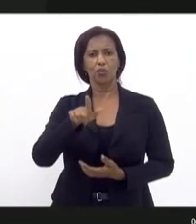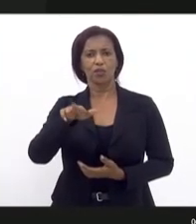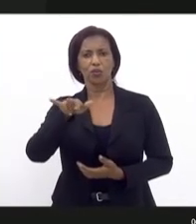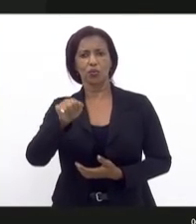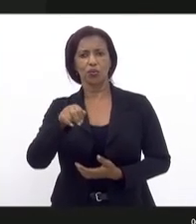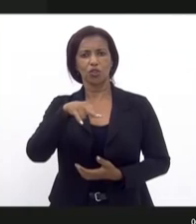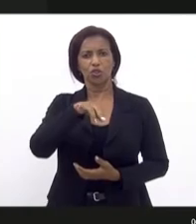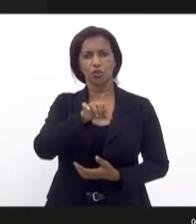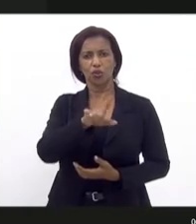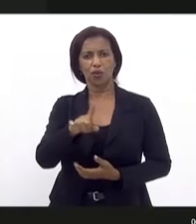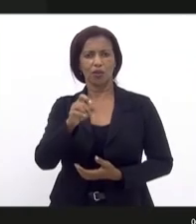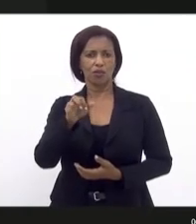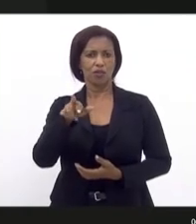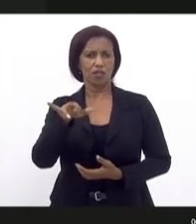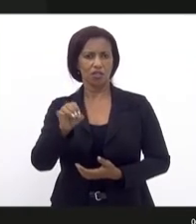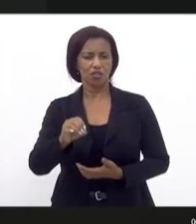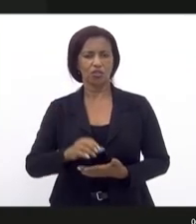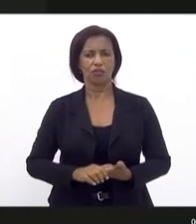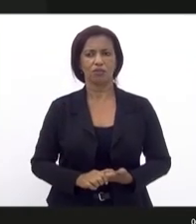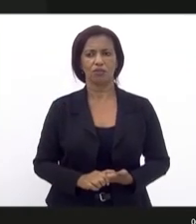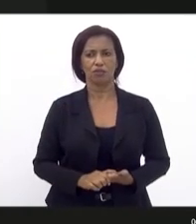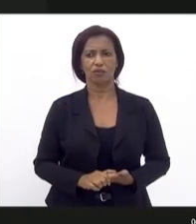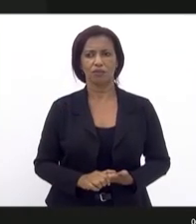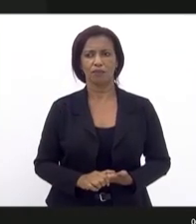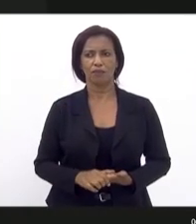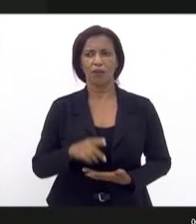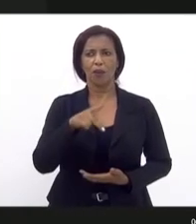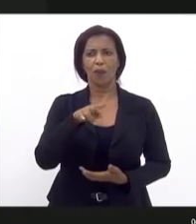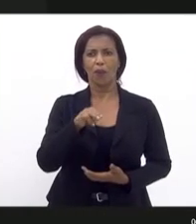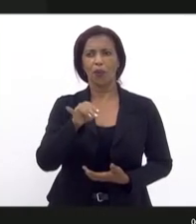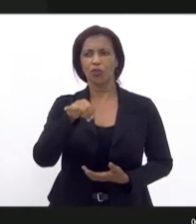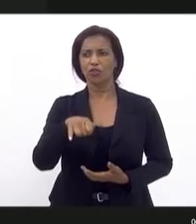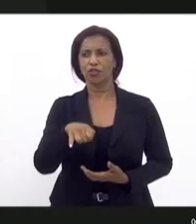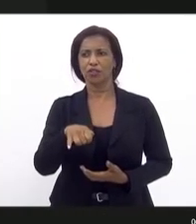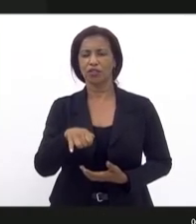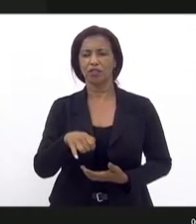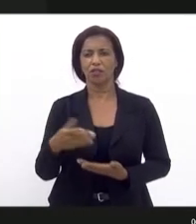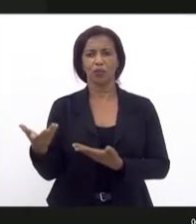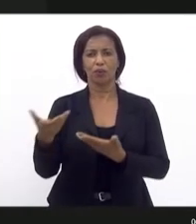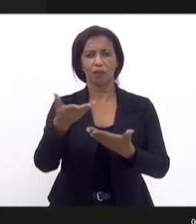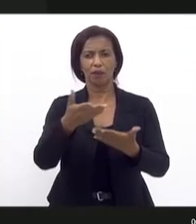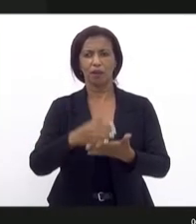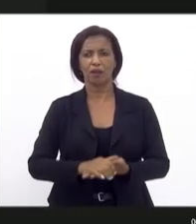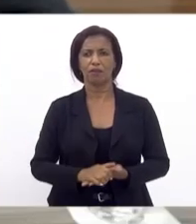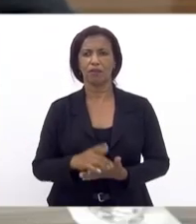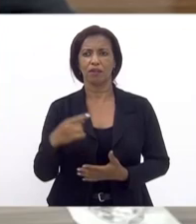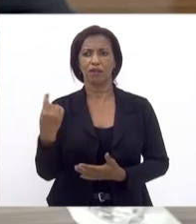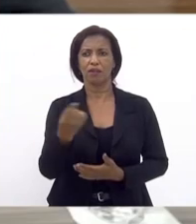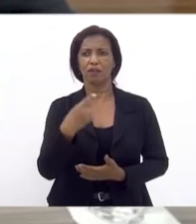Caetano, do Noel, do Serginho, do nosso Portinho, e com a palavra